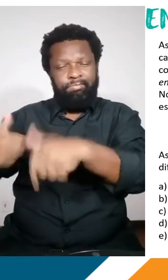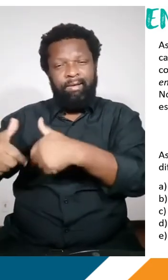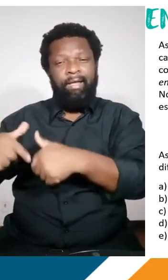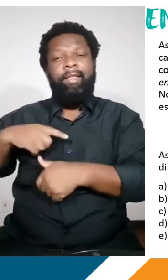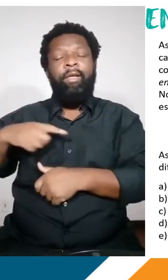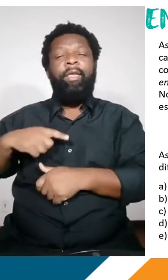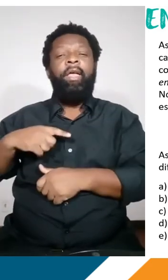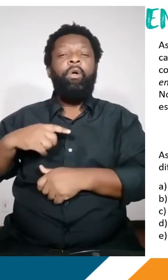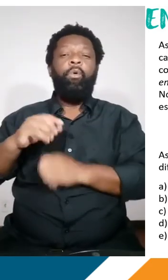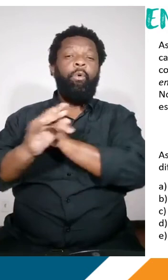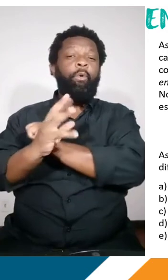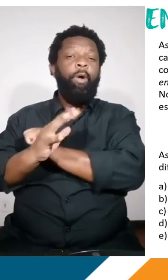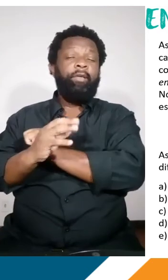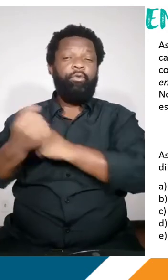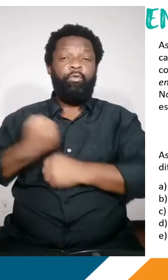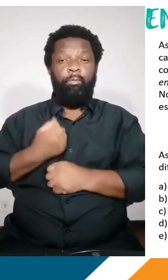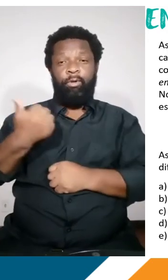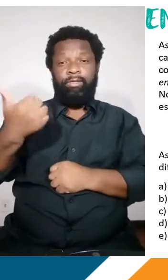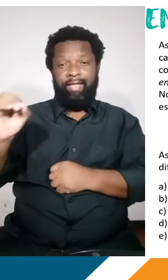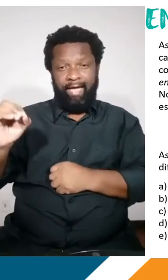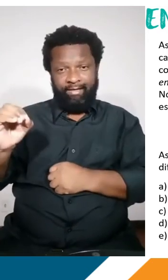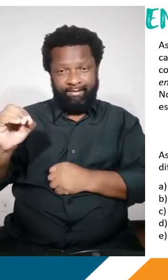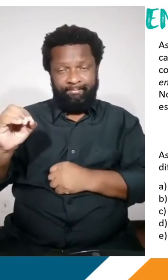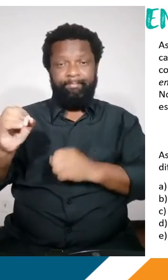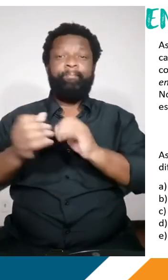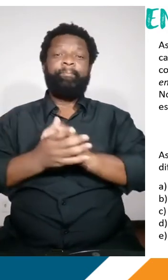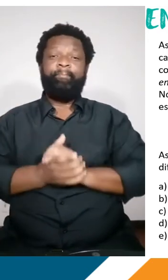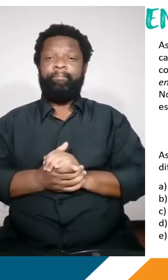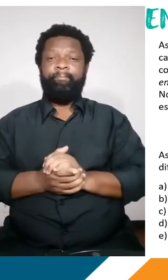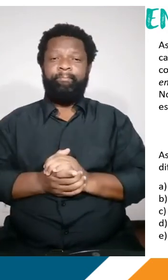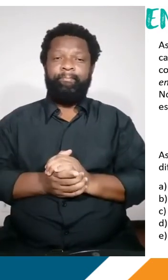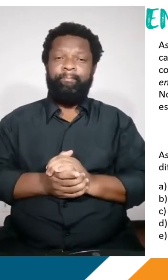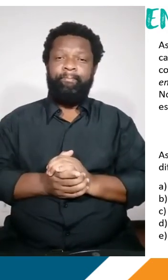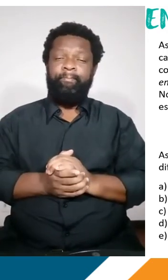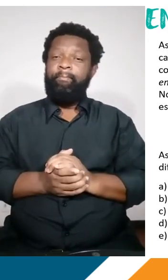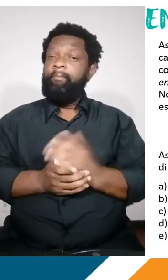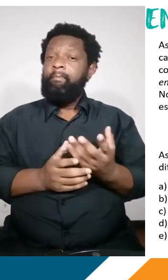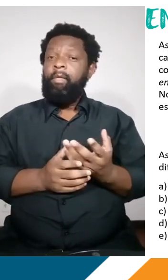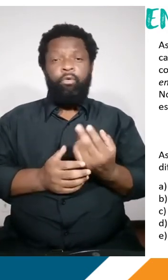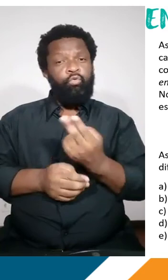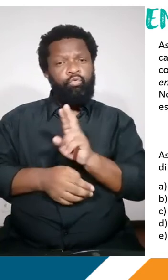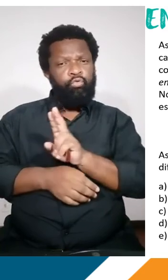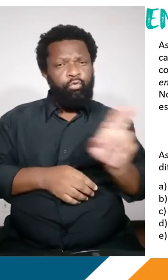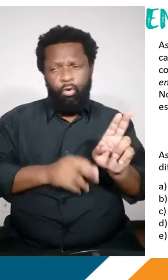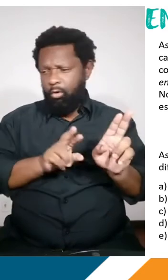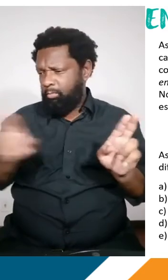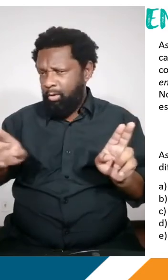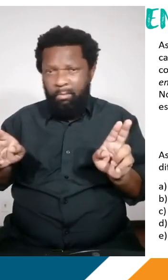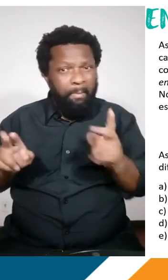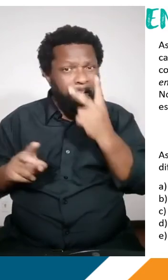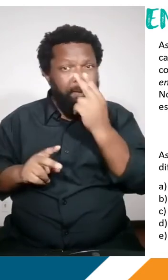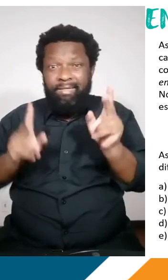produzem o ácido 10-hidroxidec 2 enoico. Os nomes